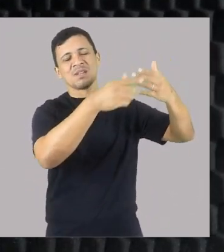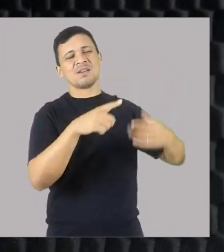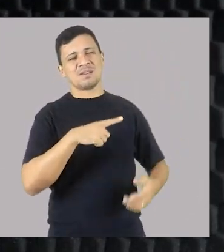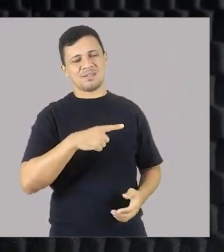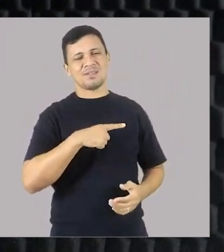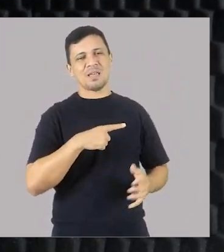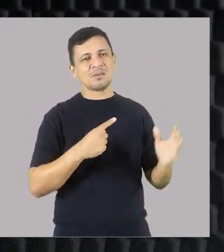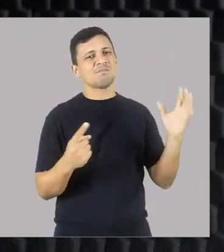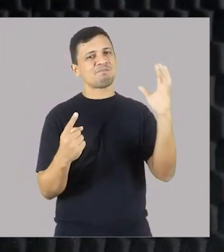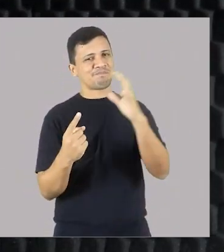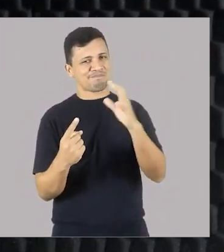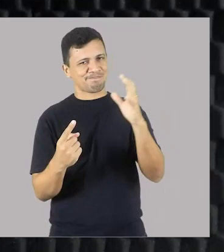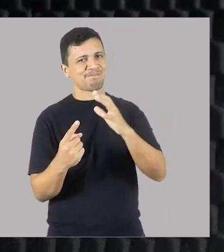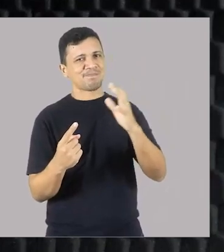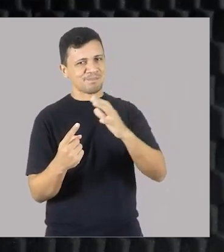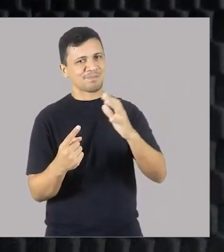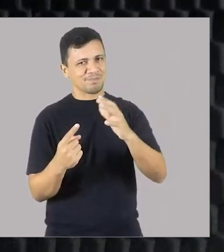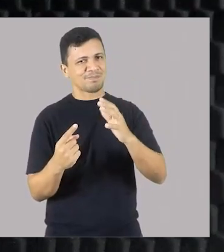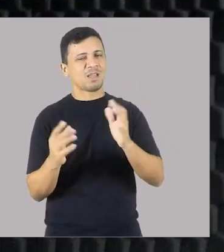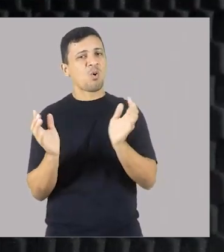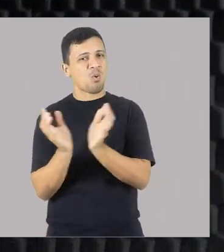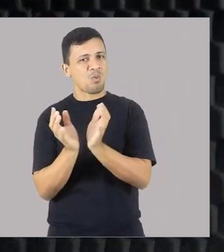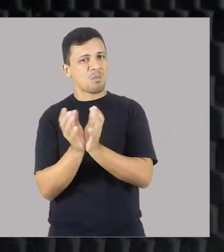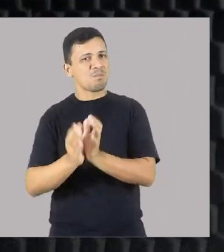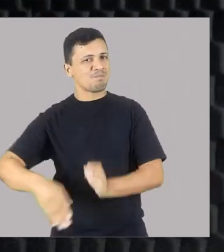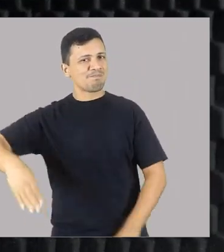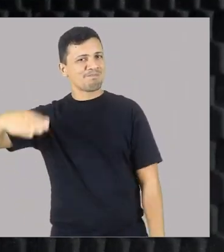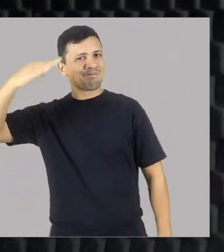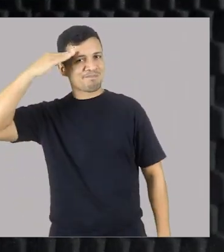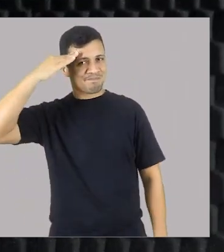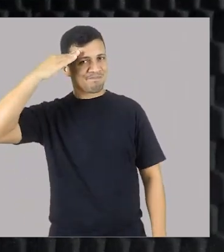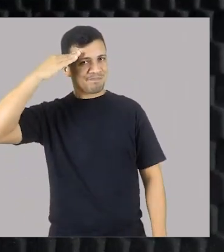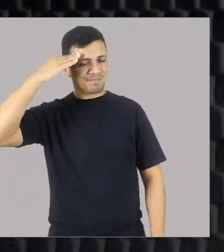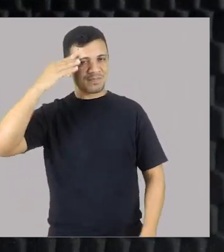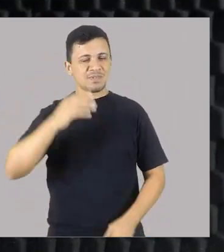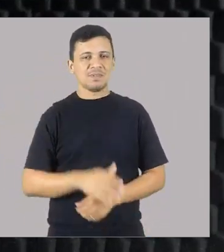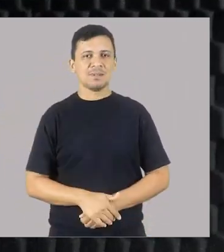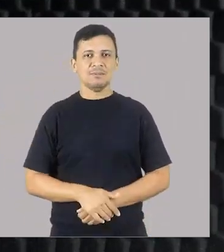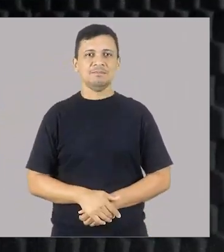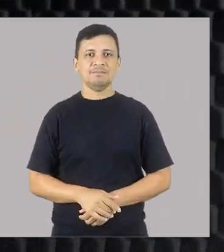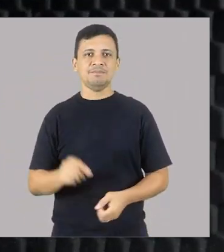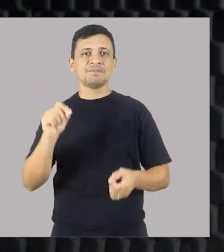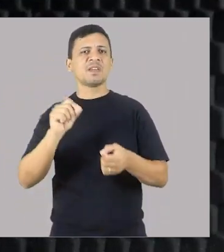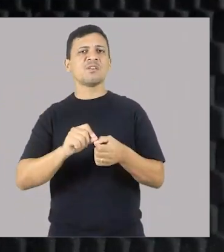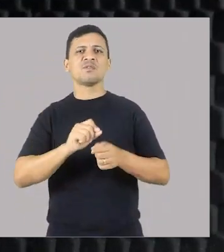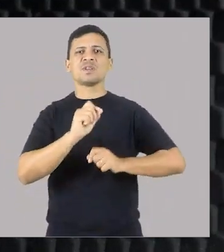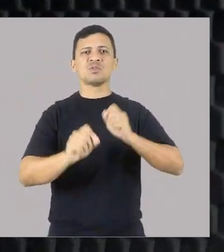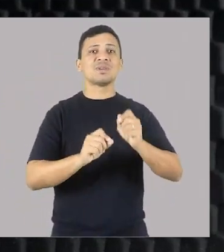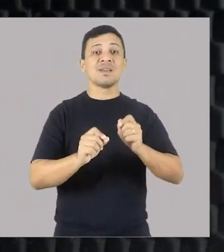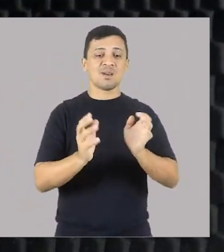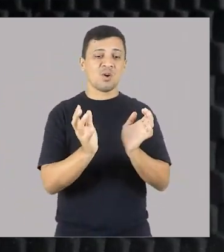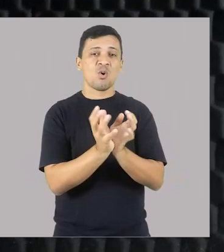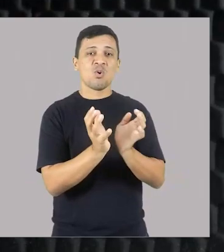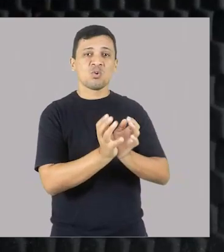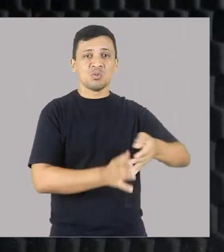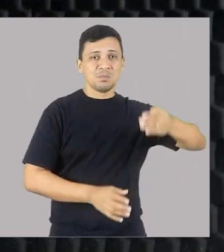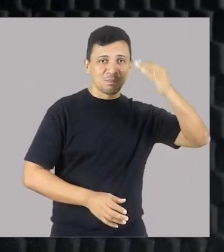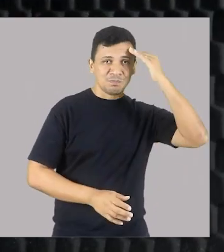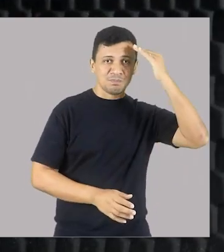influência. Então, isso acaba levando esses militares, de certa forma, a romper com a